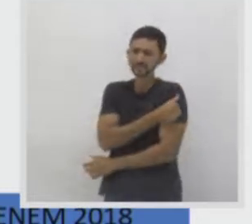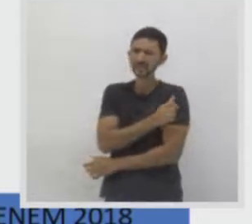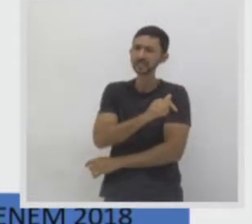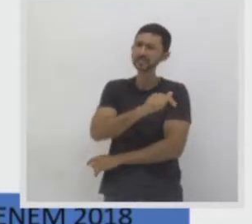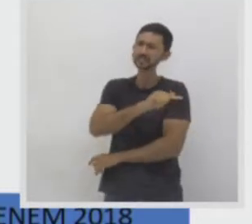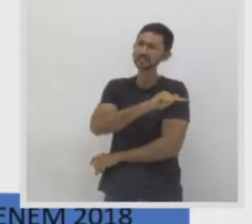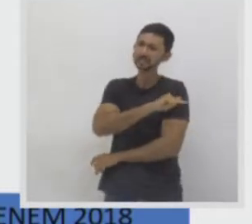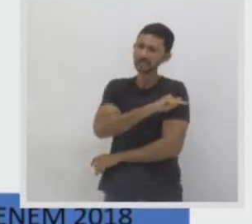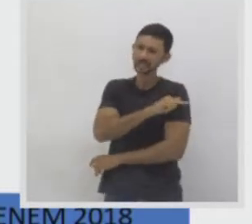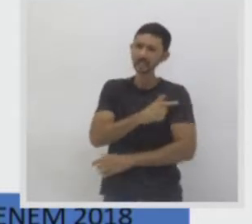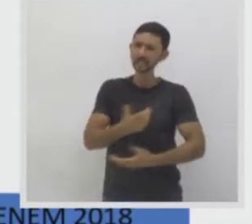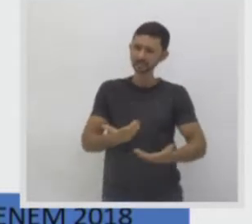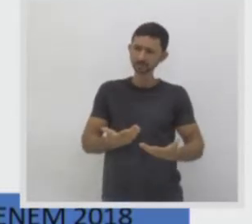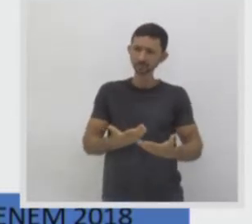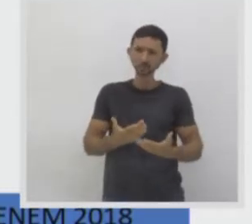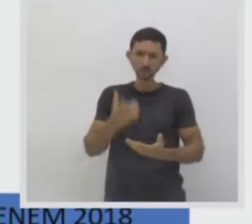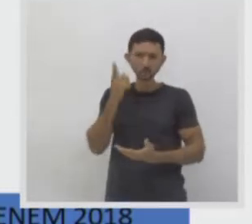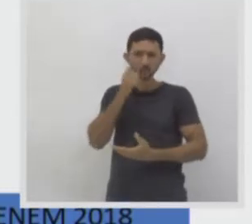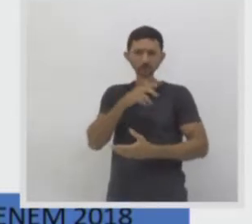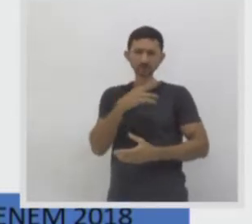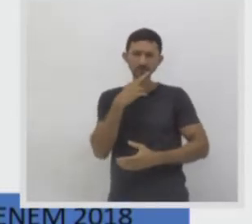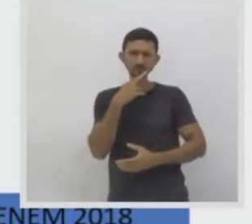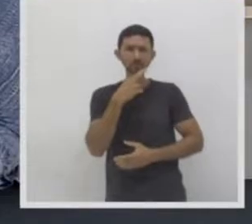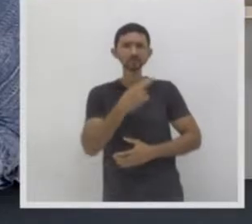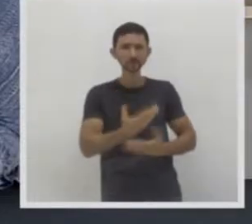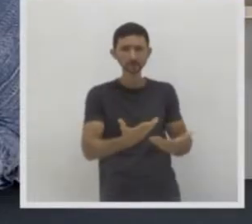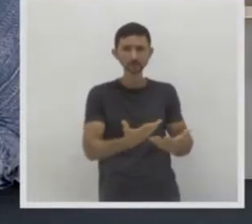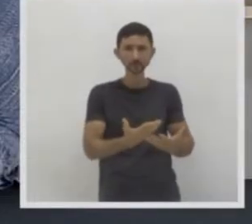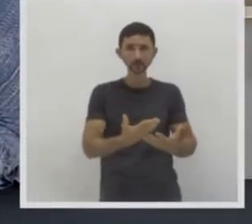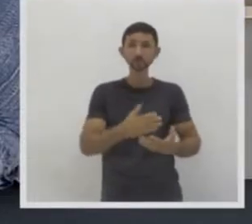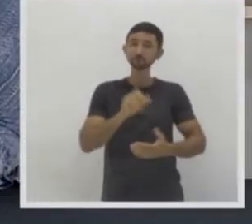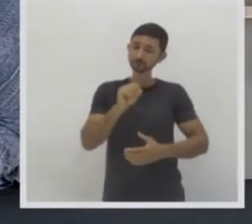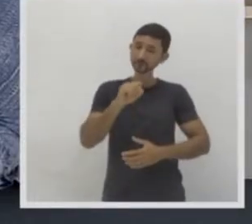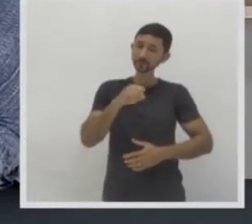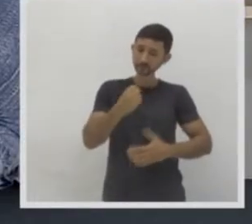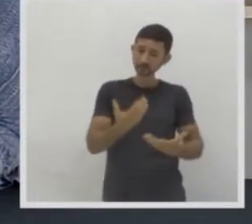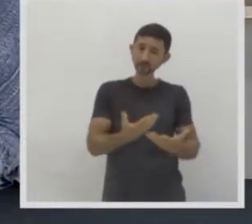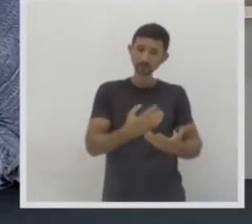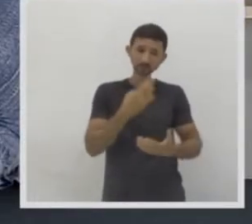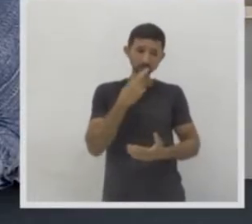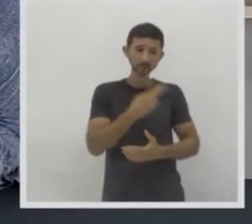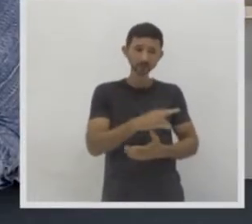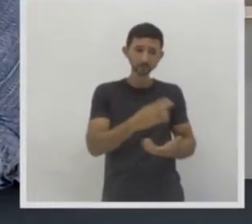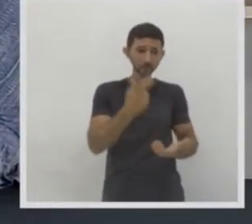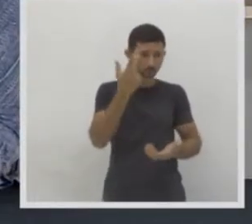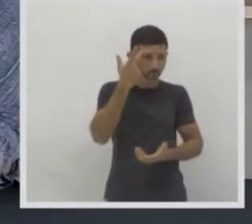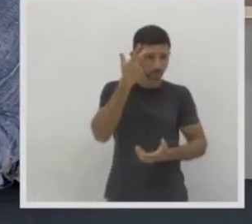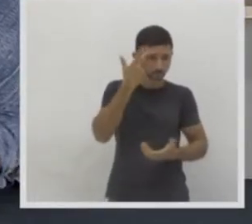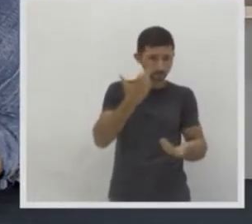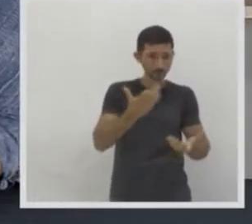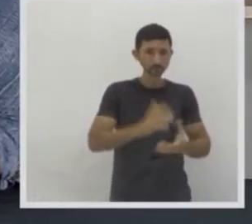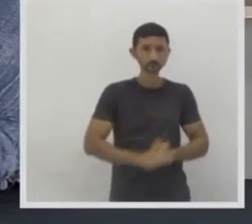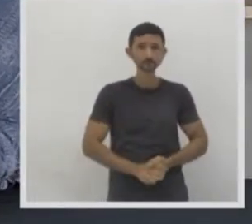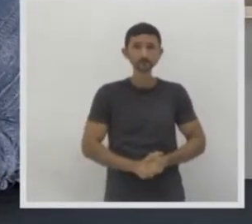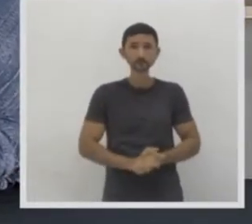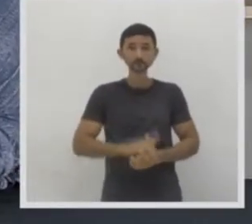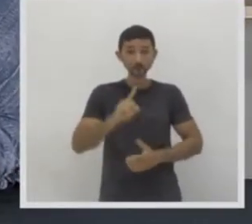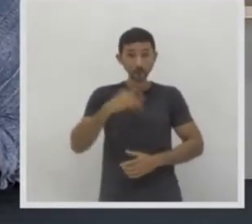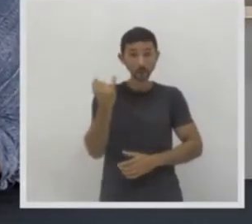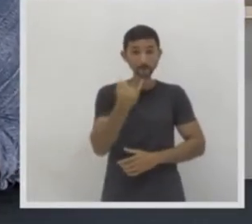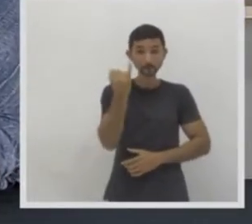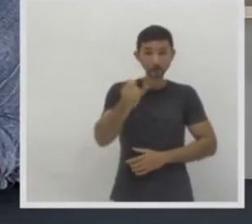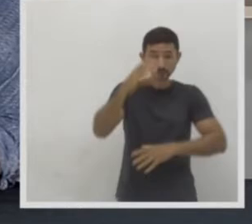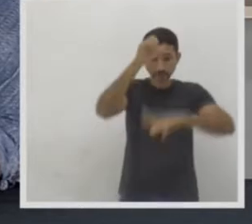Enem? Sim. O conhecimento em língua portuguesa ele é cumulativo. Então, É importante a gente realmente